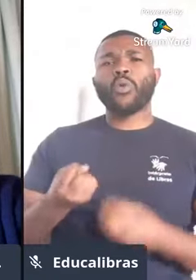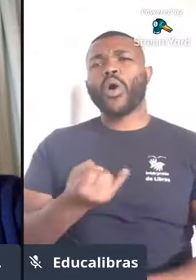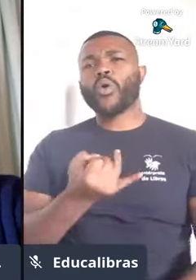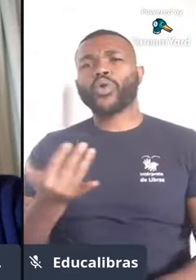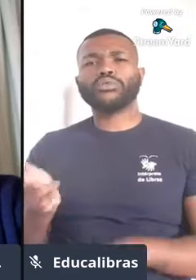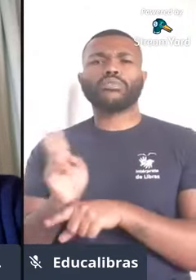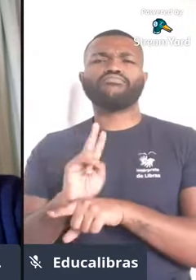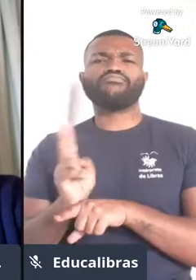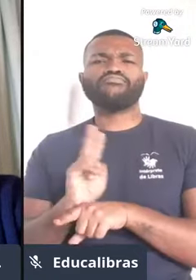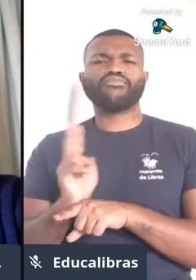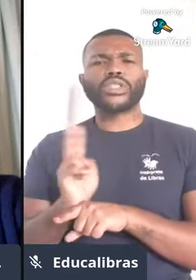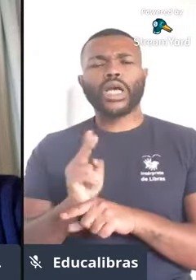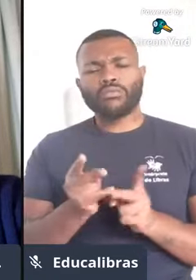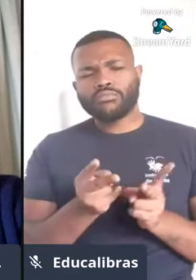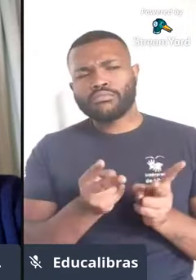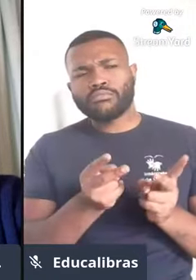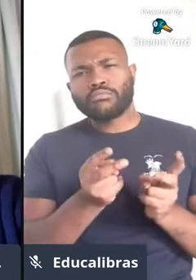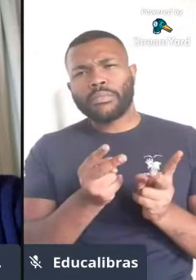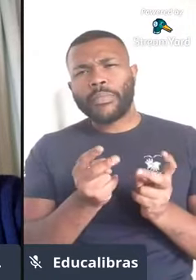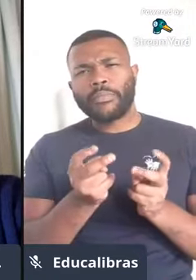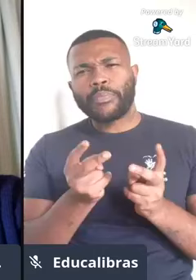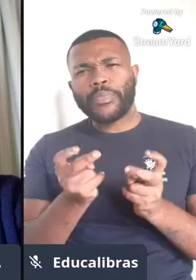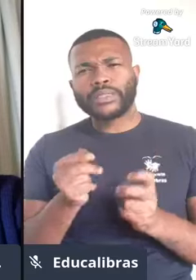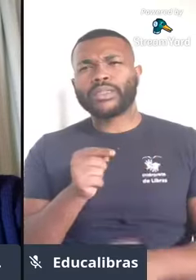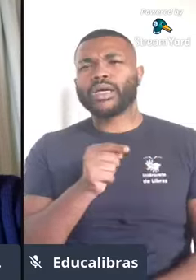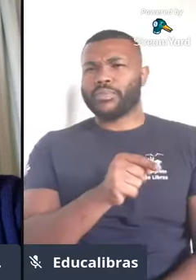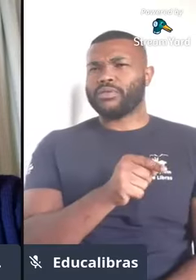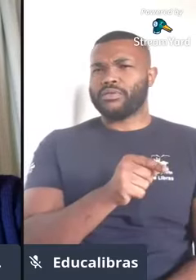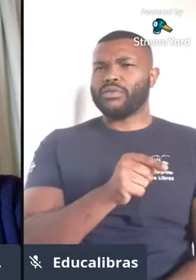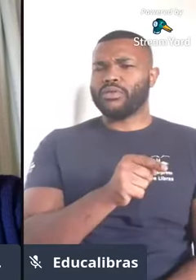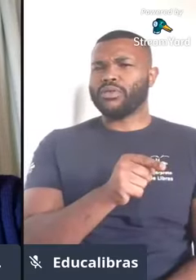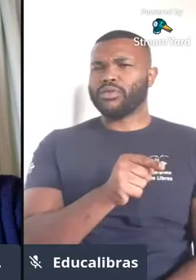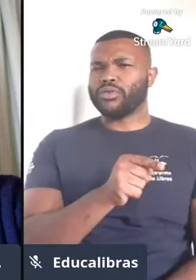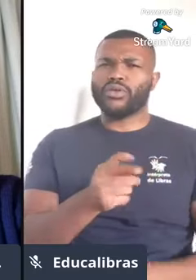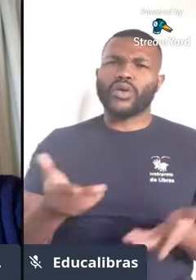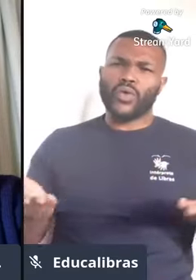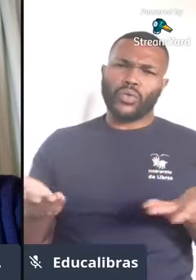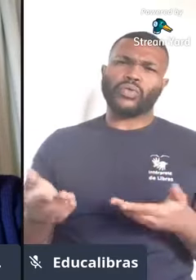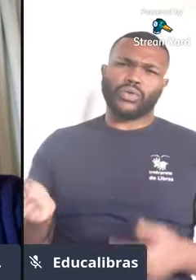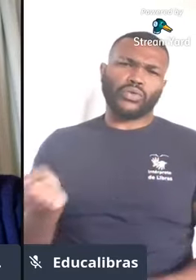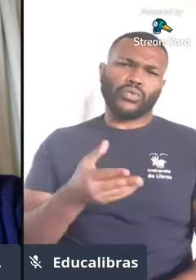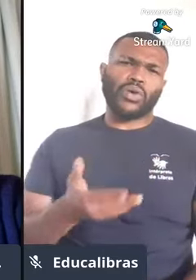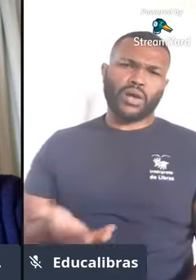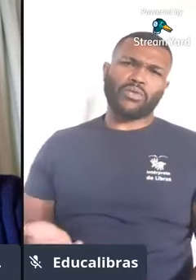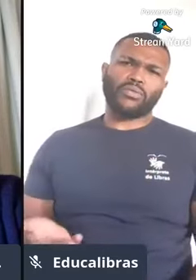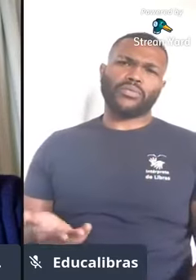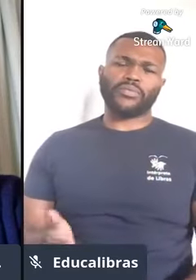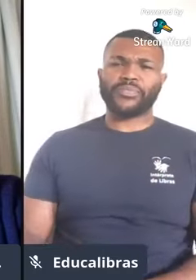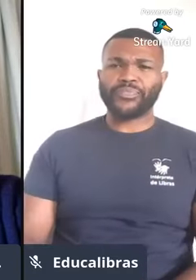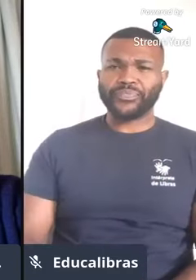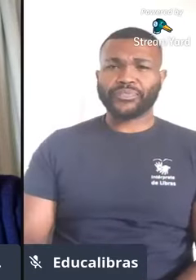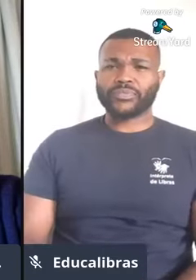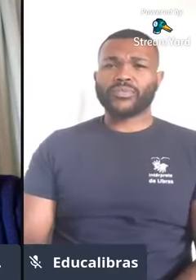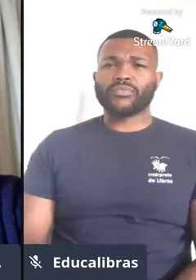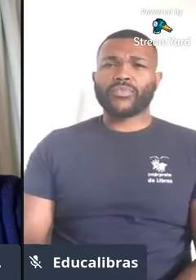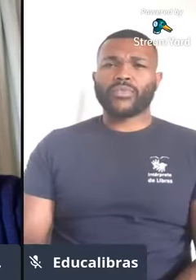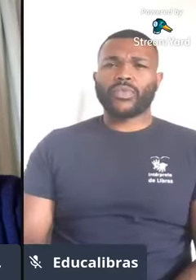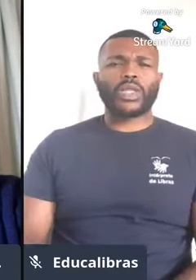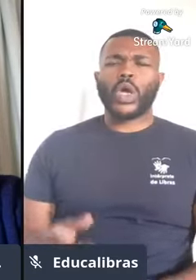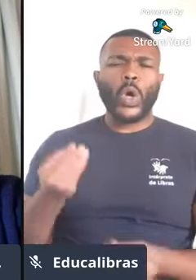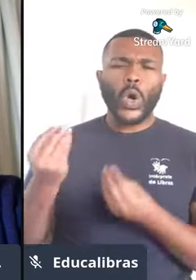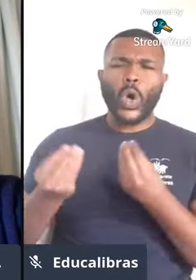enxergam esse recurso tão atual hoje mais do que nunca. Como é que você vê